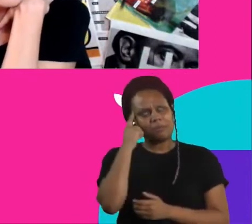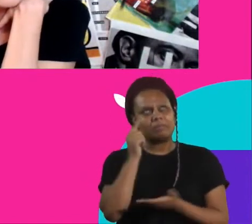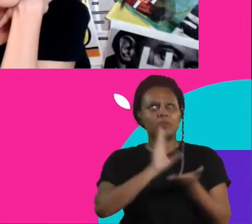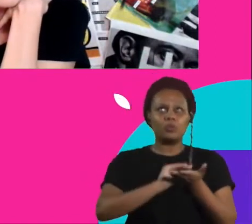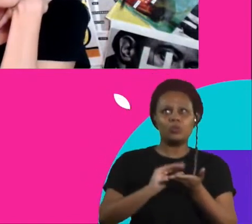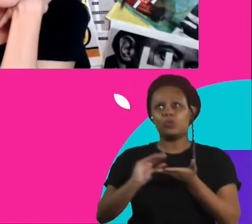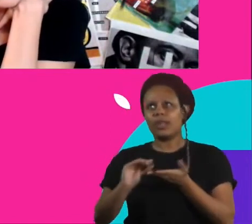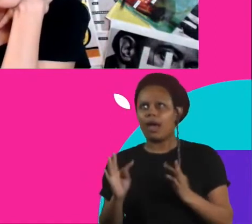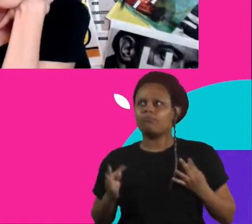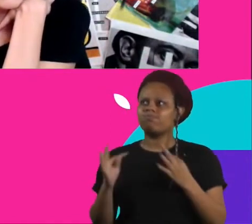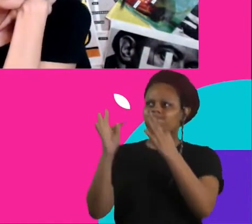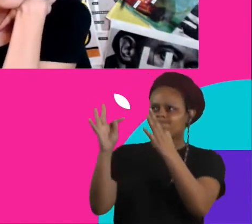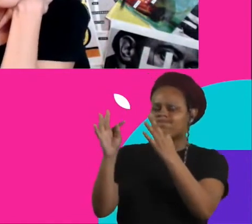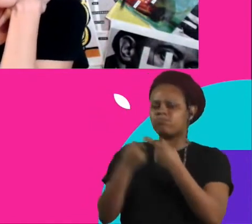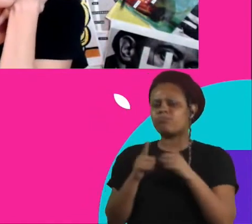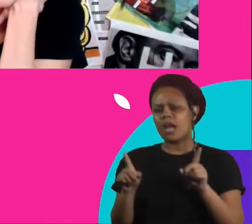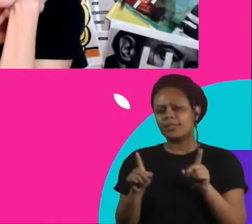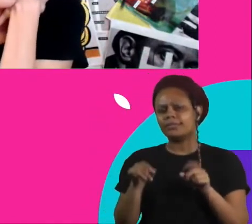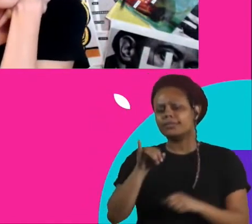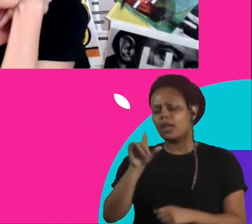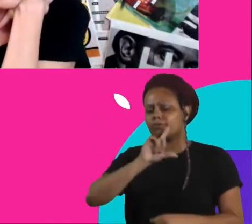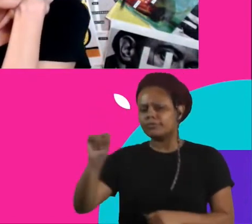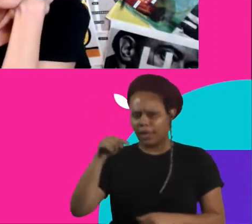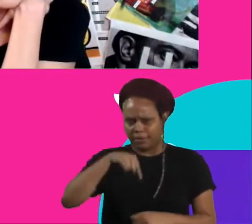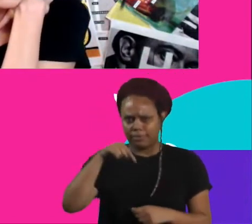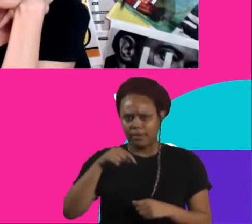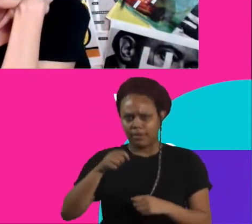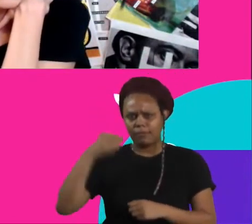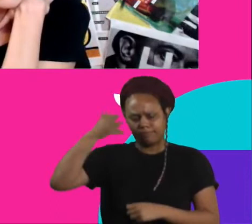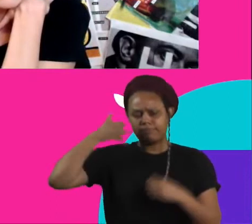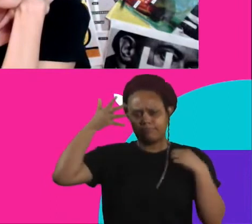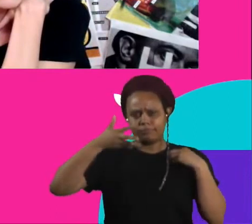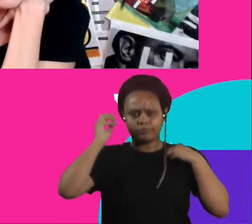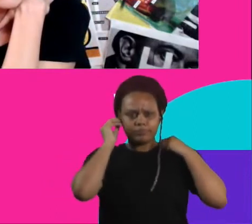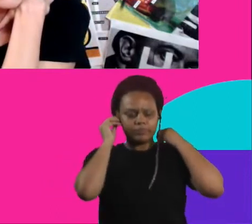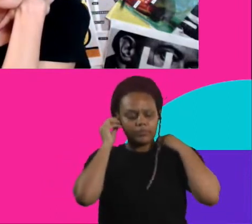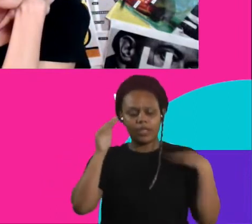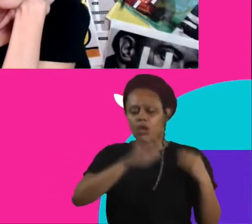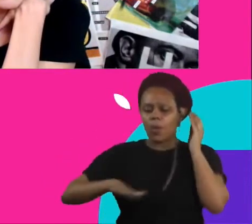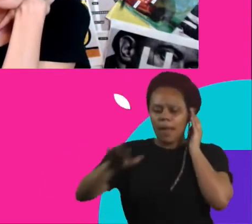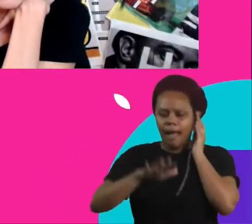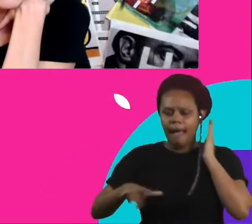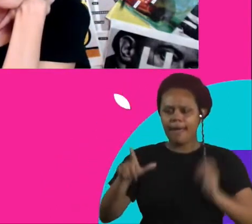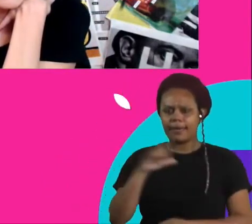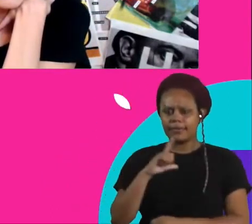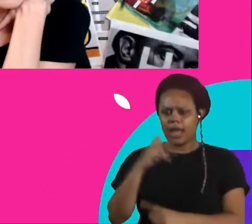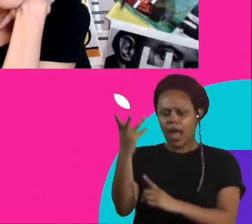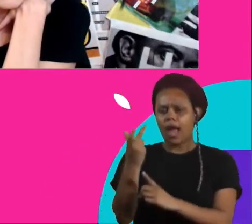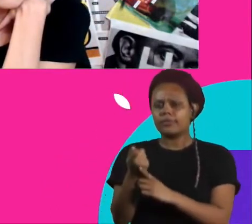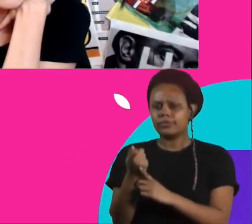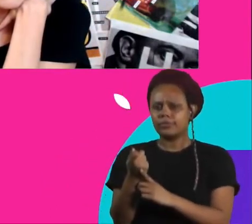dados, tecnologia. Se eu saísse dessa apresentação aqui e estivesse num cenário em que eu tenho muito artista, e eu sei que aqui tem muito